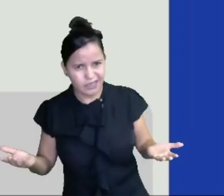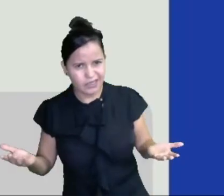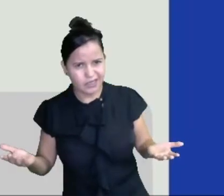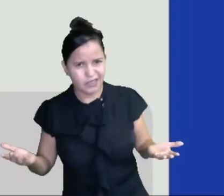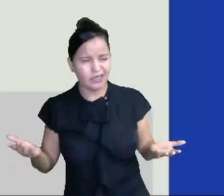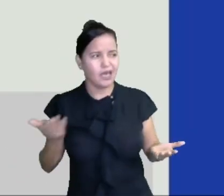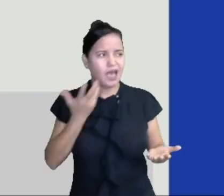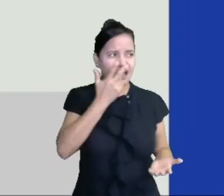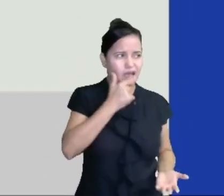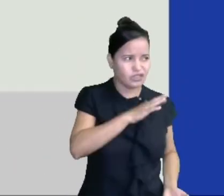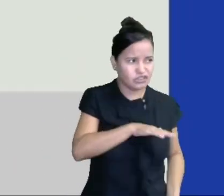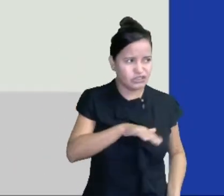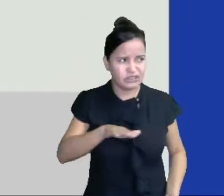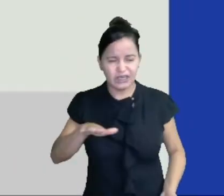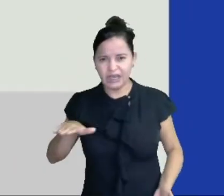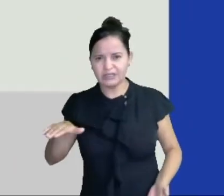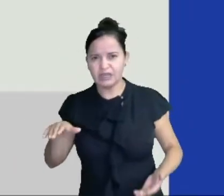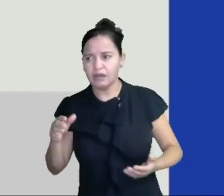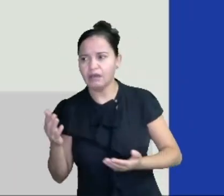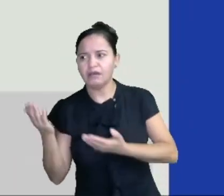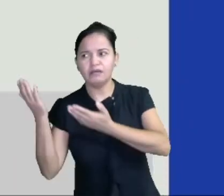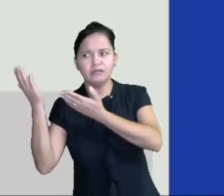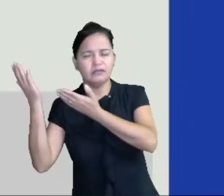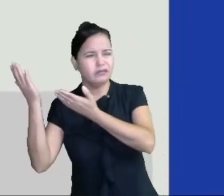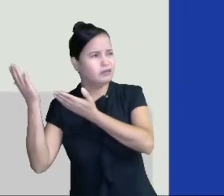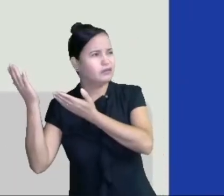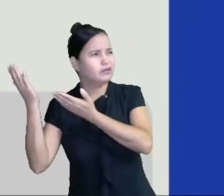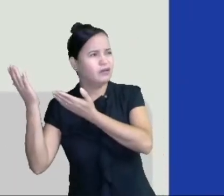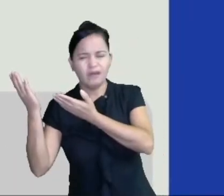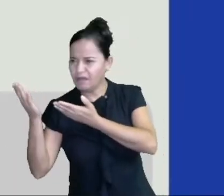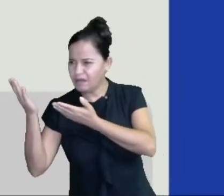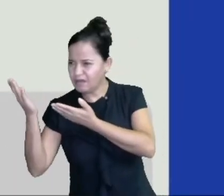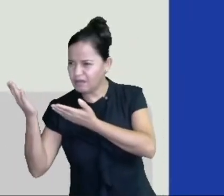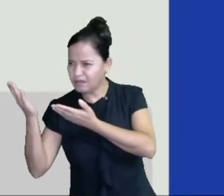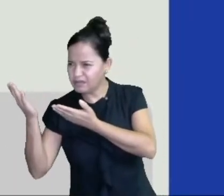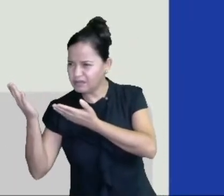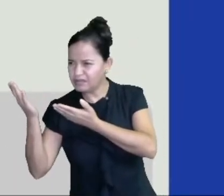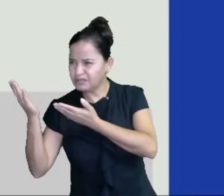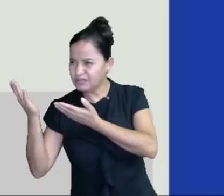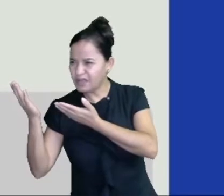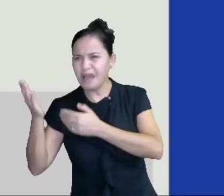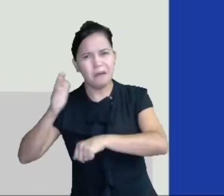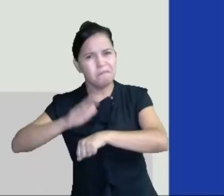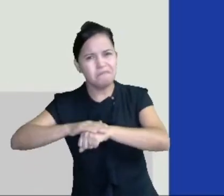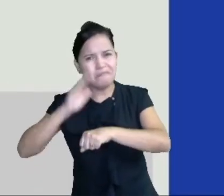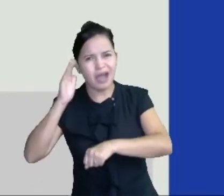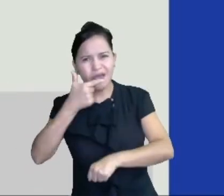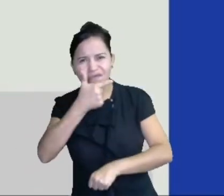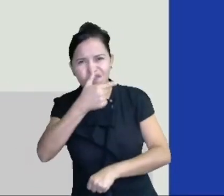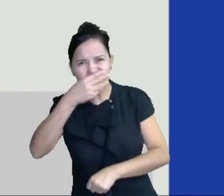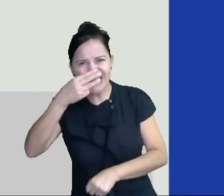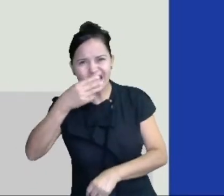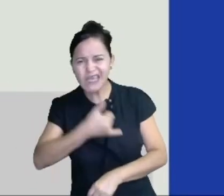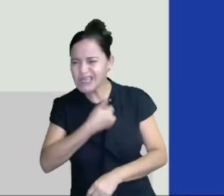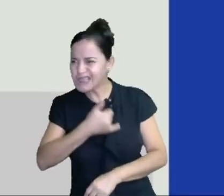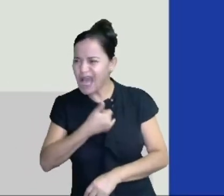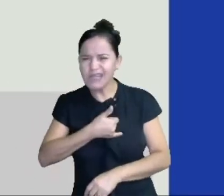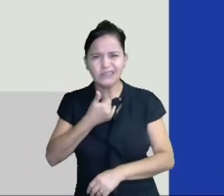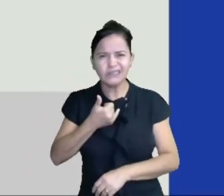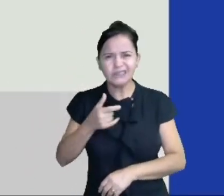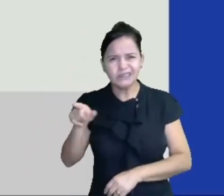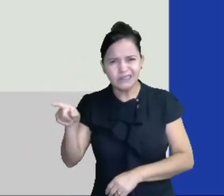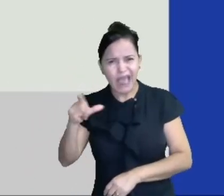dessas crianças aqui, se vocês estivessem olhando aí, eu pergunto aí, produção, qual delas aí vocês acham que tem mais de 23 anos? Ou seja, hoje atualmente tem 27